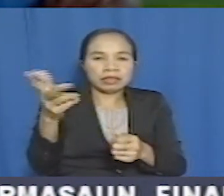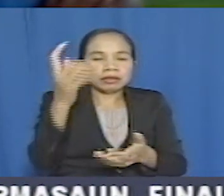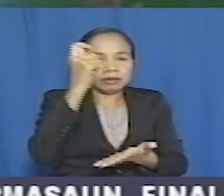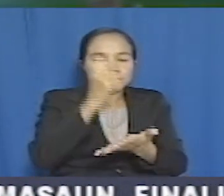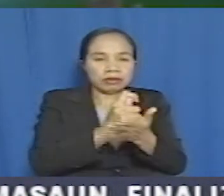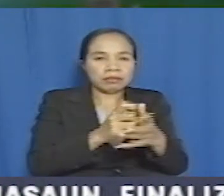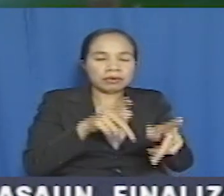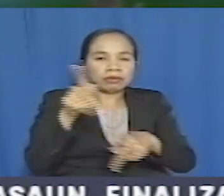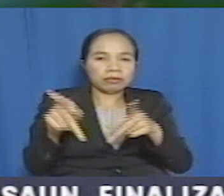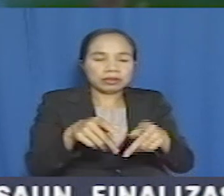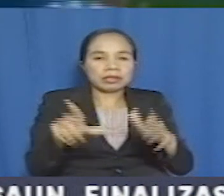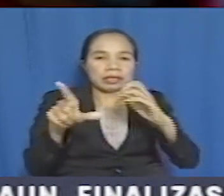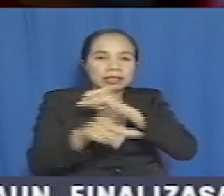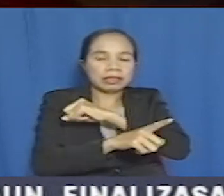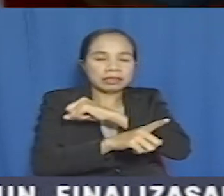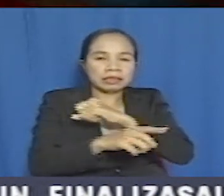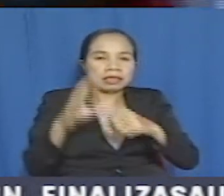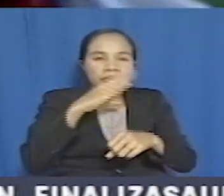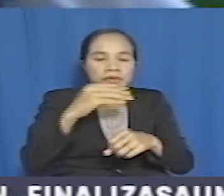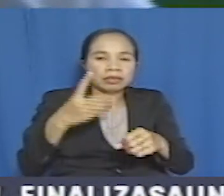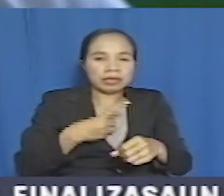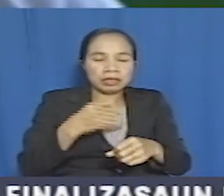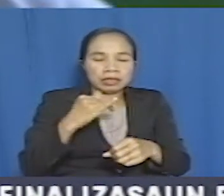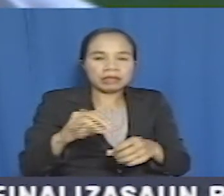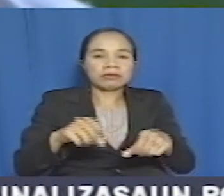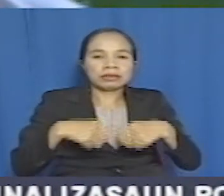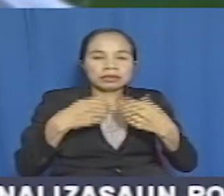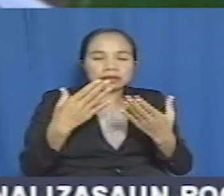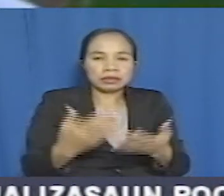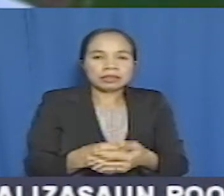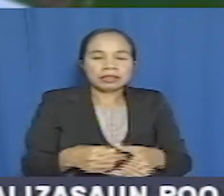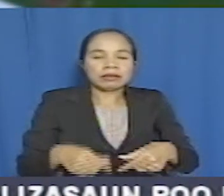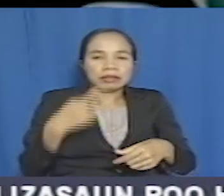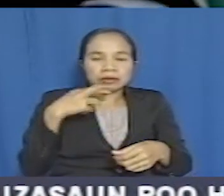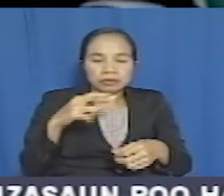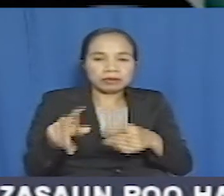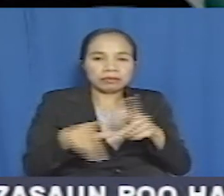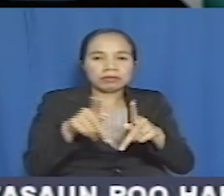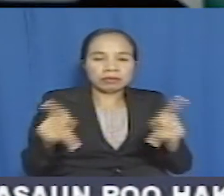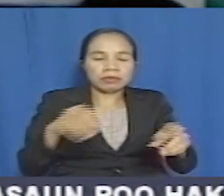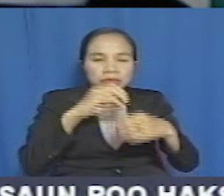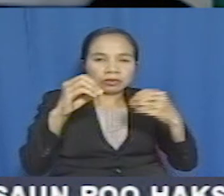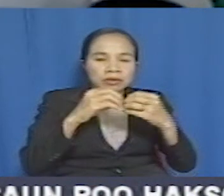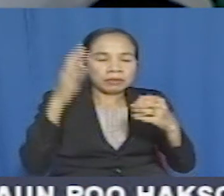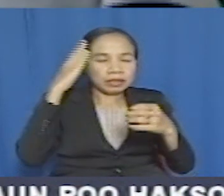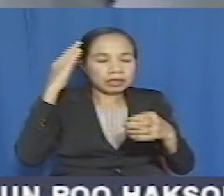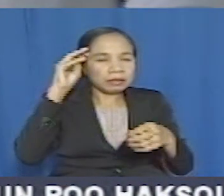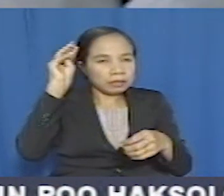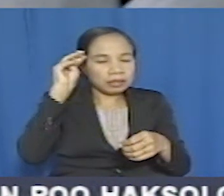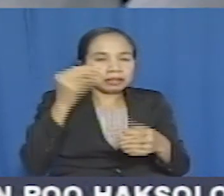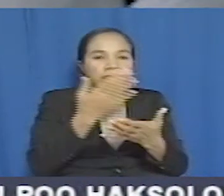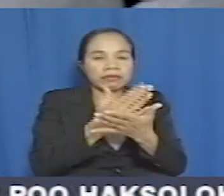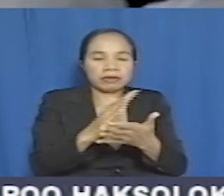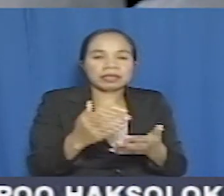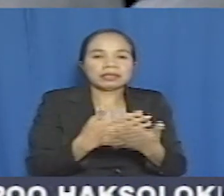a área Lekisano Dili. Posição nato, onde responde a expectativa pública união, quando a desconfia o Ministério Unido